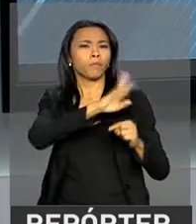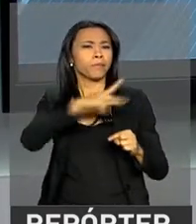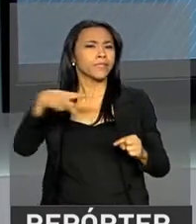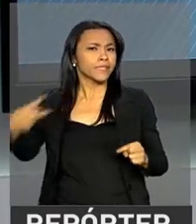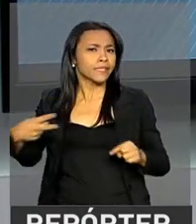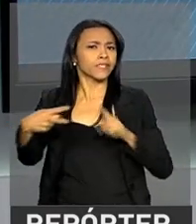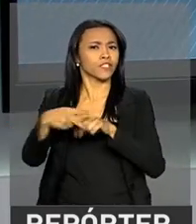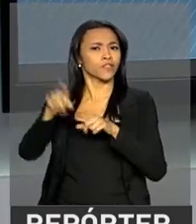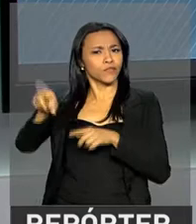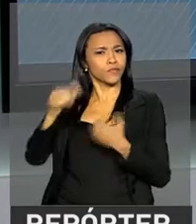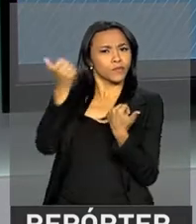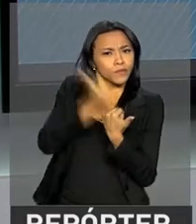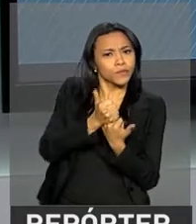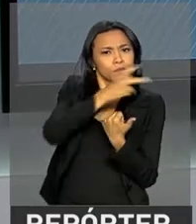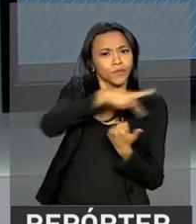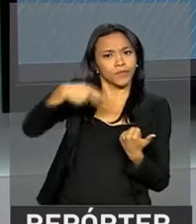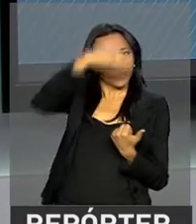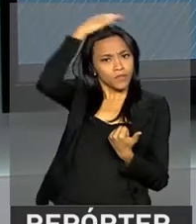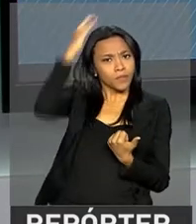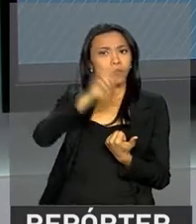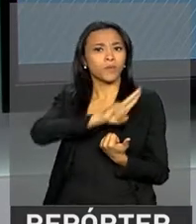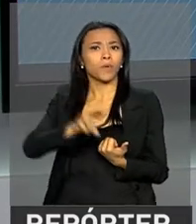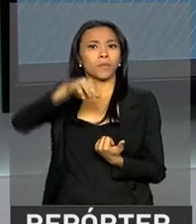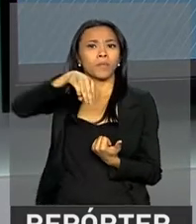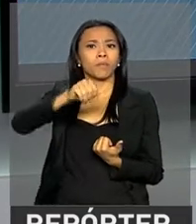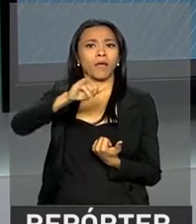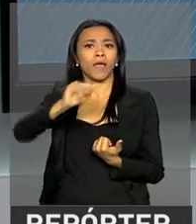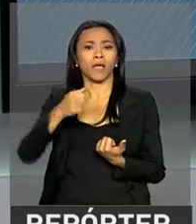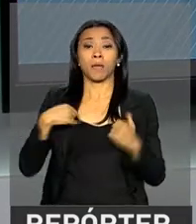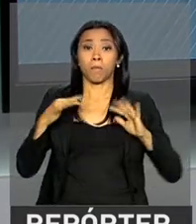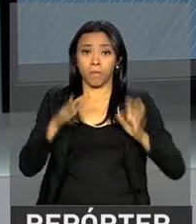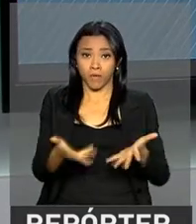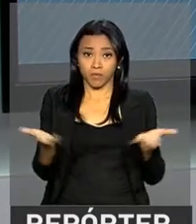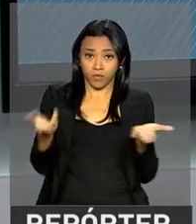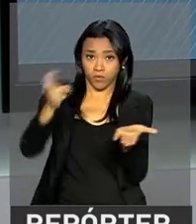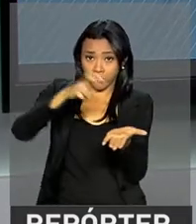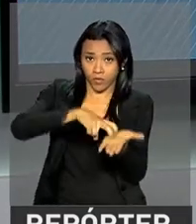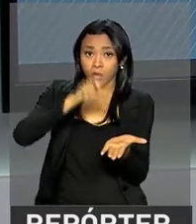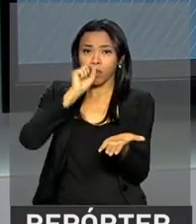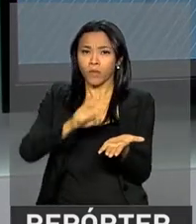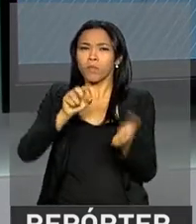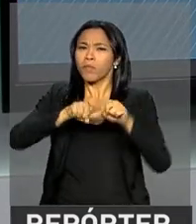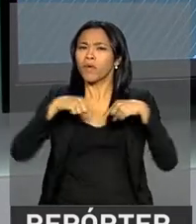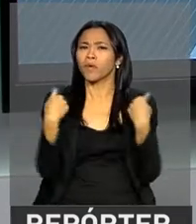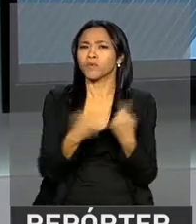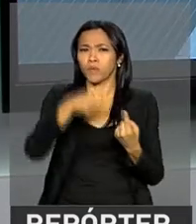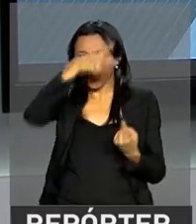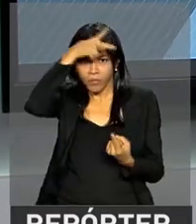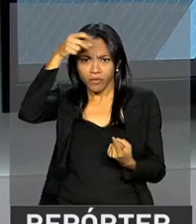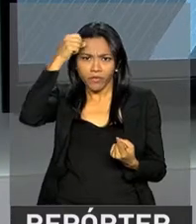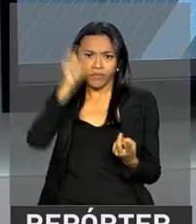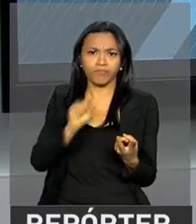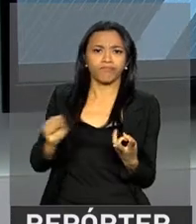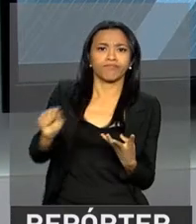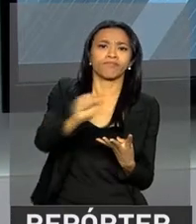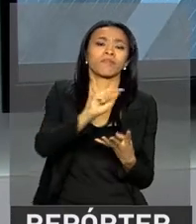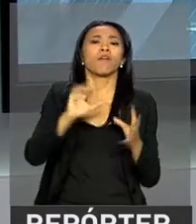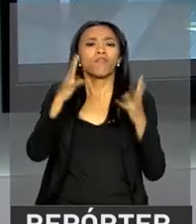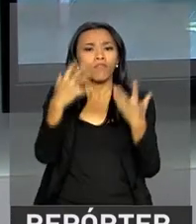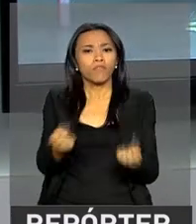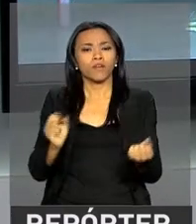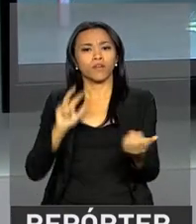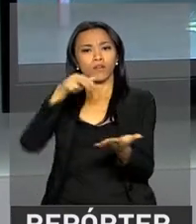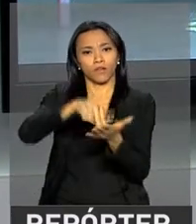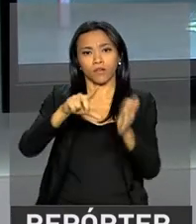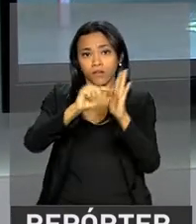rodrigo maia participou nesta manhã de um café com a frente nacional de prefeitos vamos então ao palácio do planalto conversar ao vivo